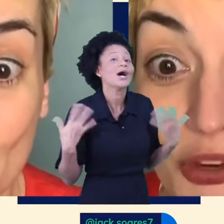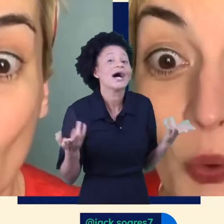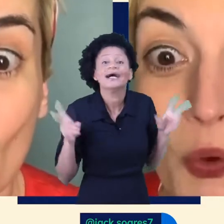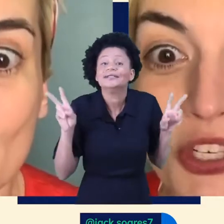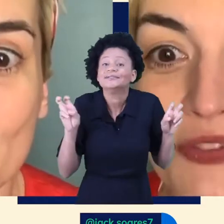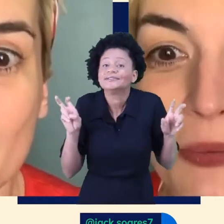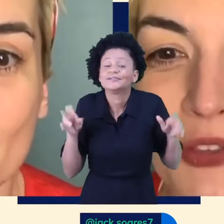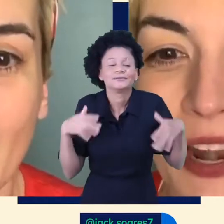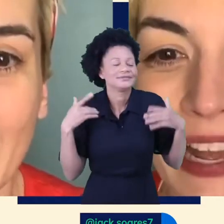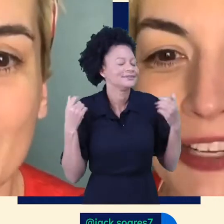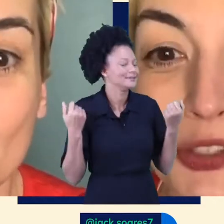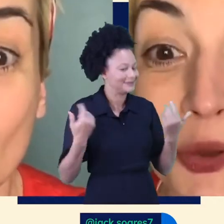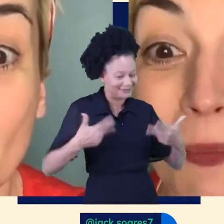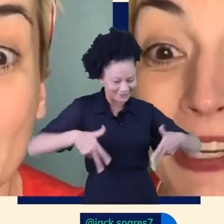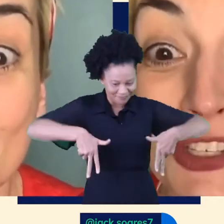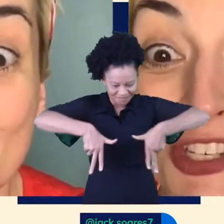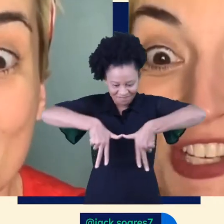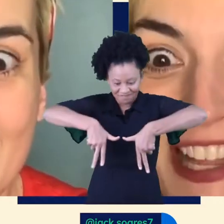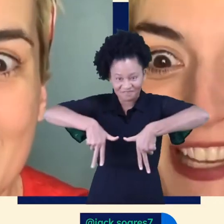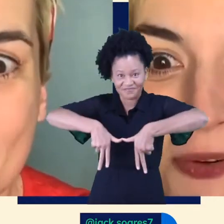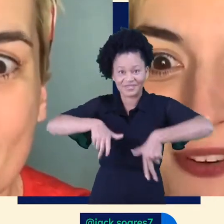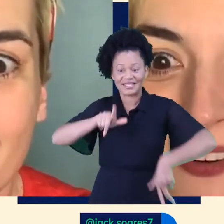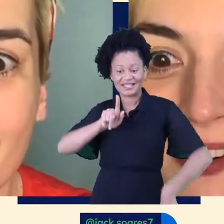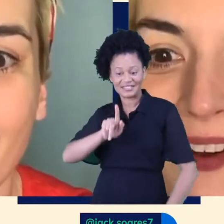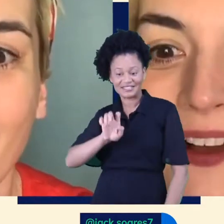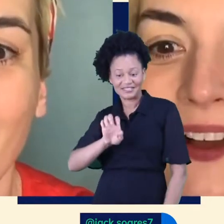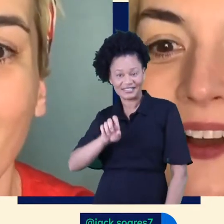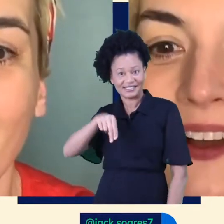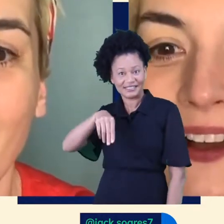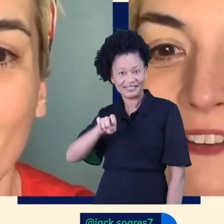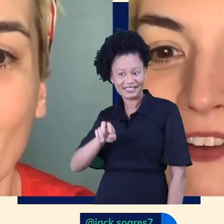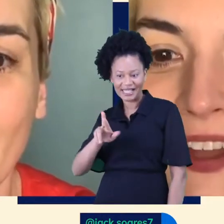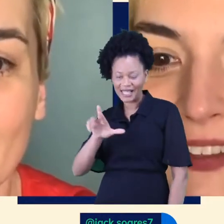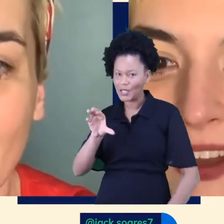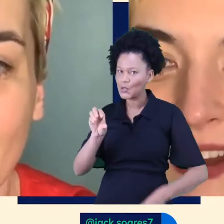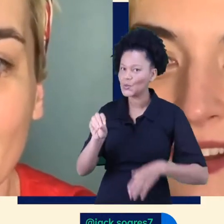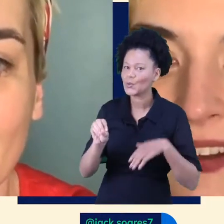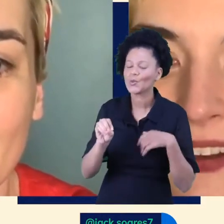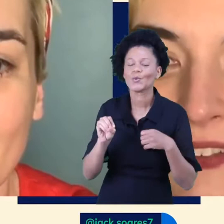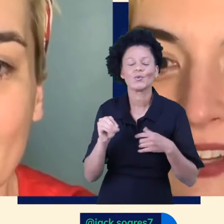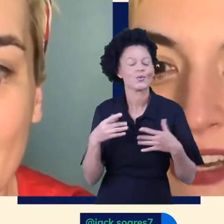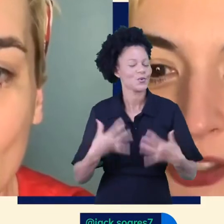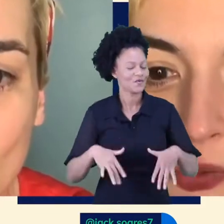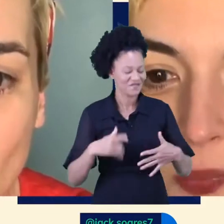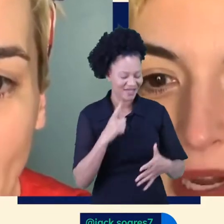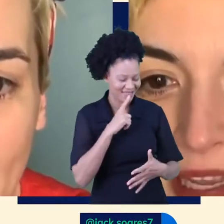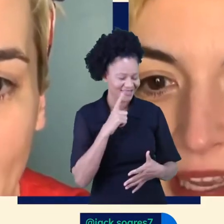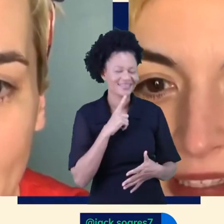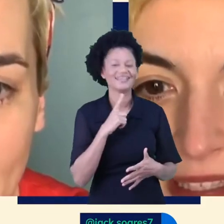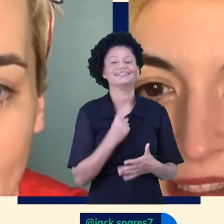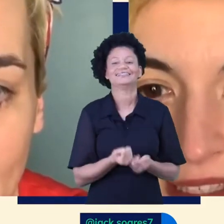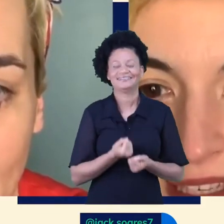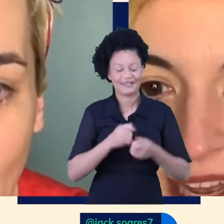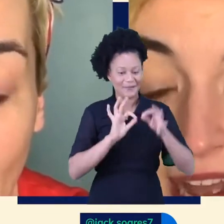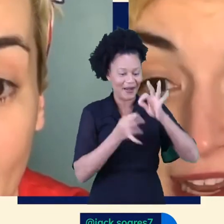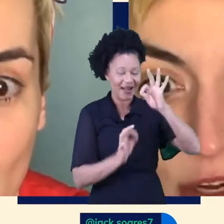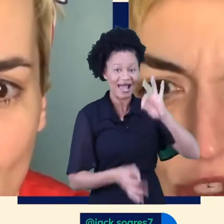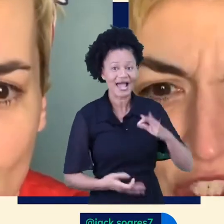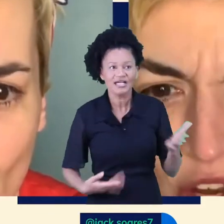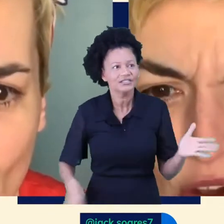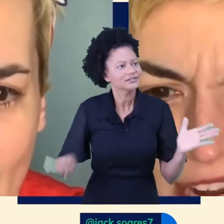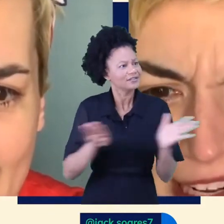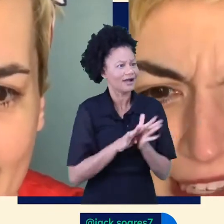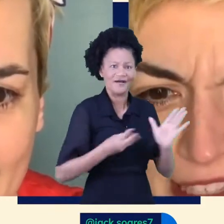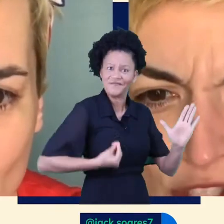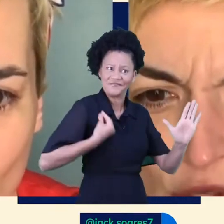ser hoje? Hoje vamos falar sobre gênero. Vai dar assunto. Peraí, cadê? A Carol